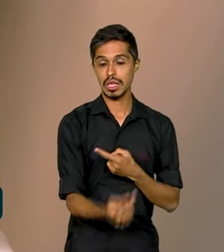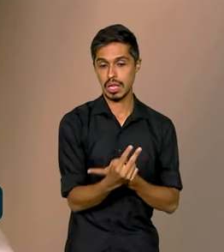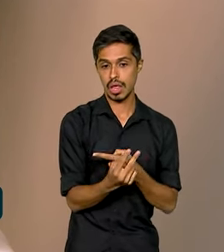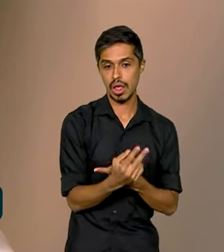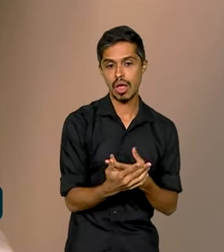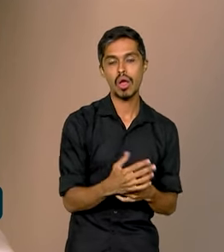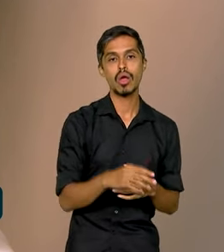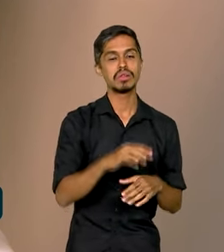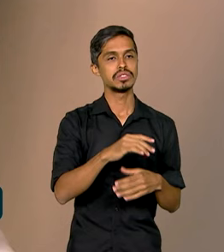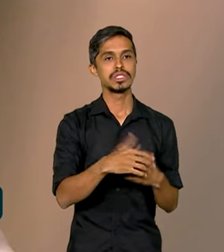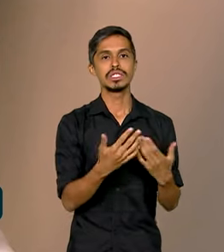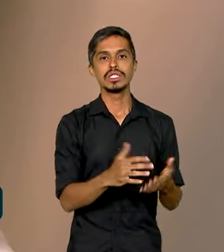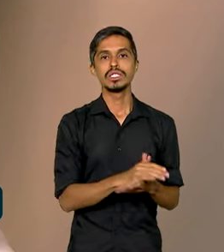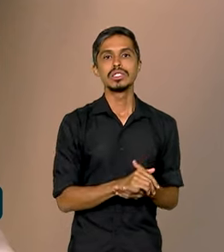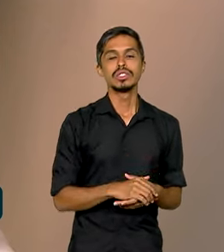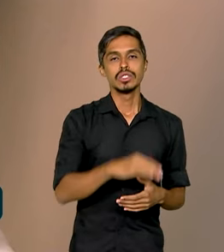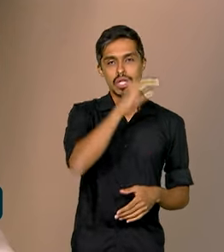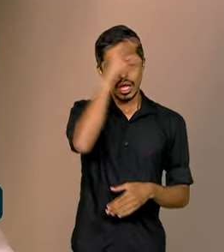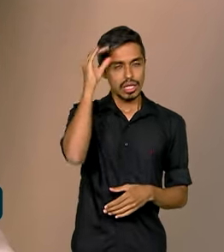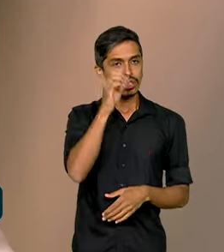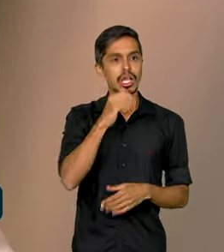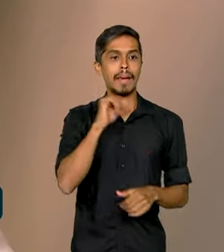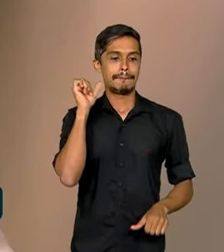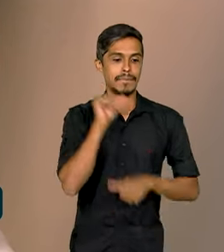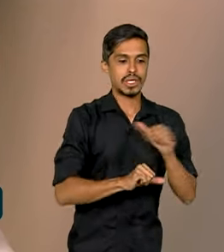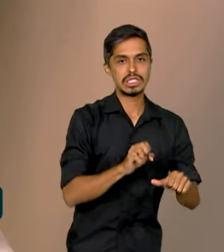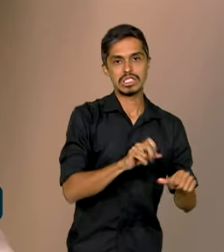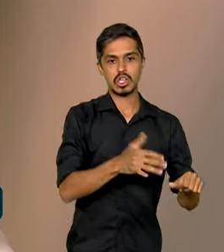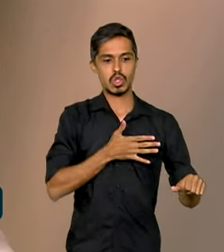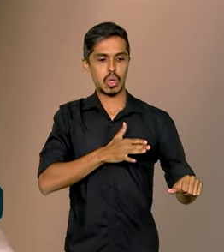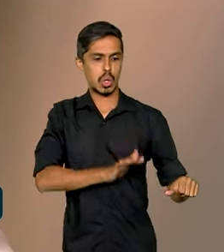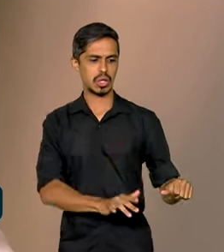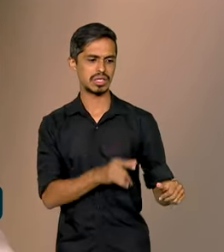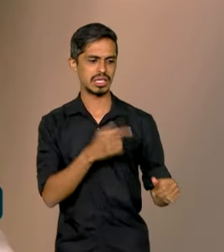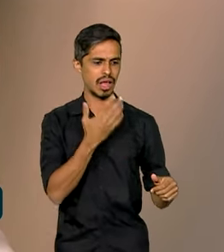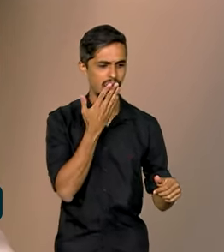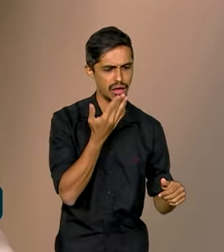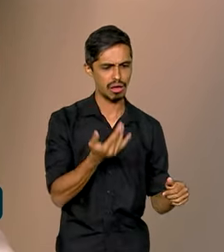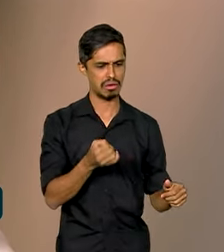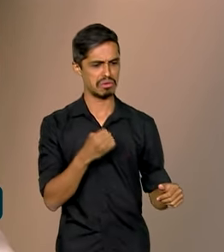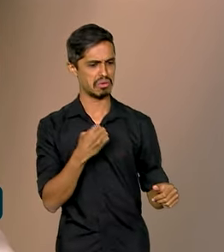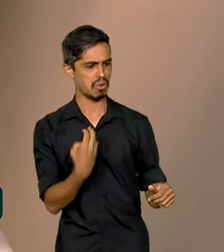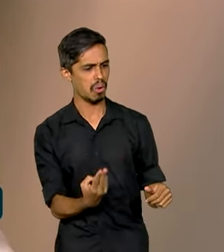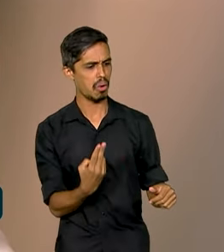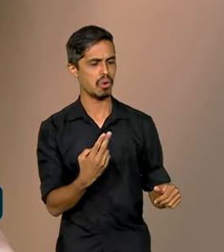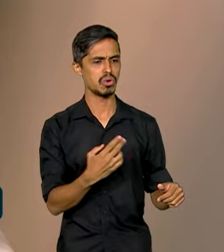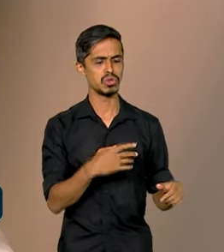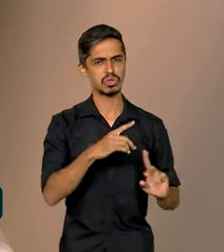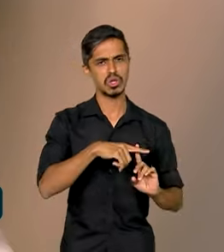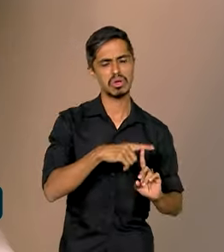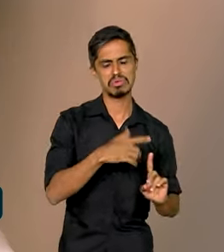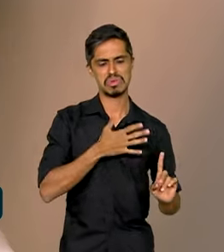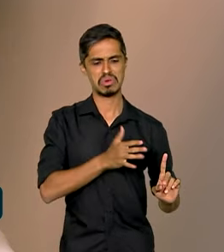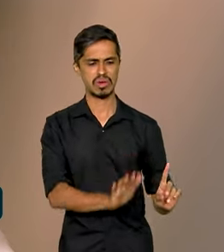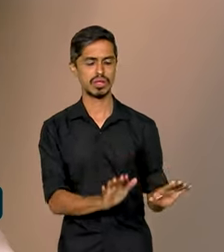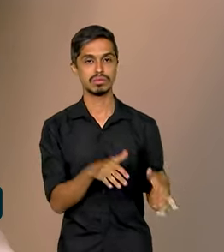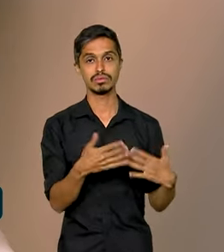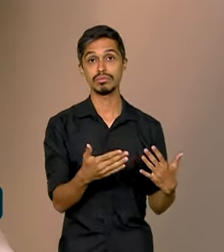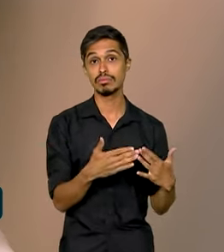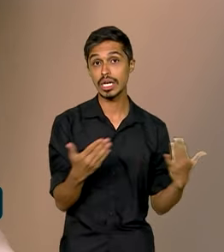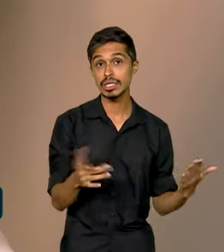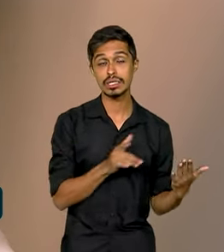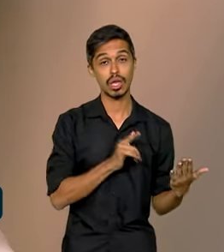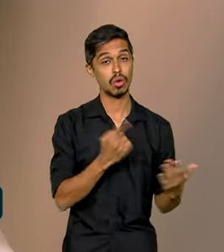determina a troca de um produto se eu não gostei da cor se eu não gostei do do do modelo né tá agora tem um